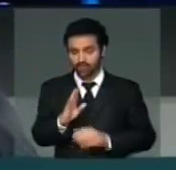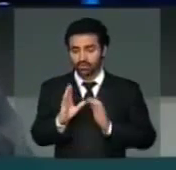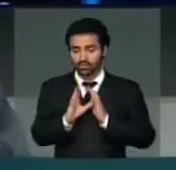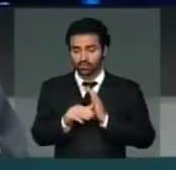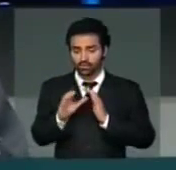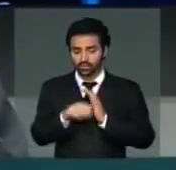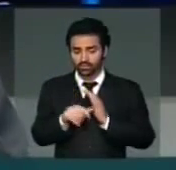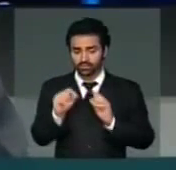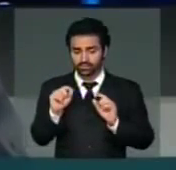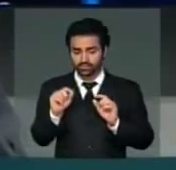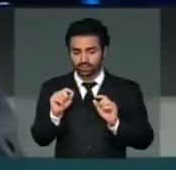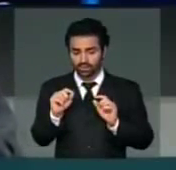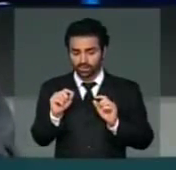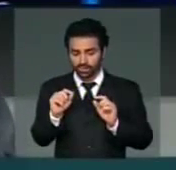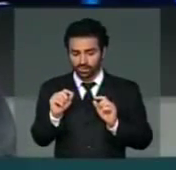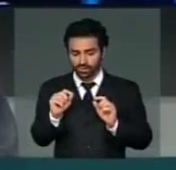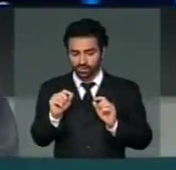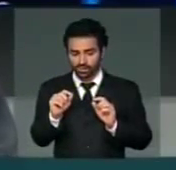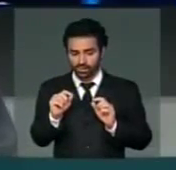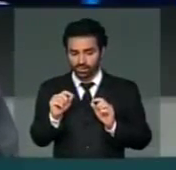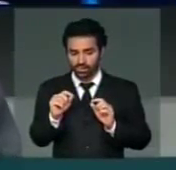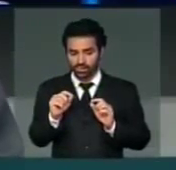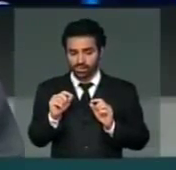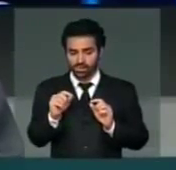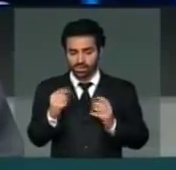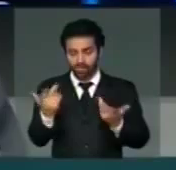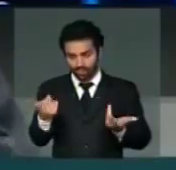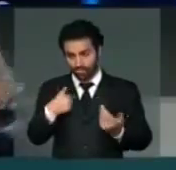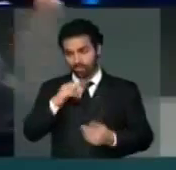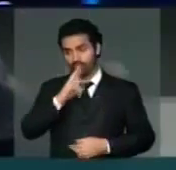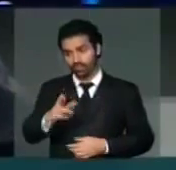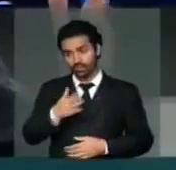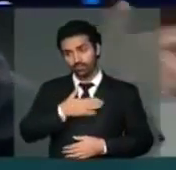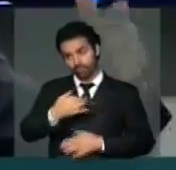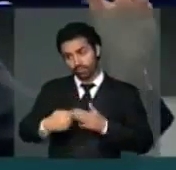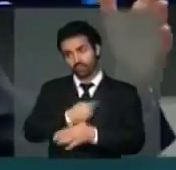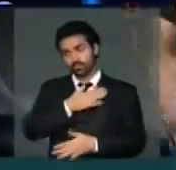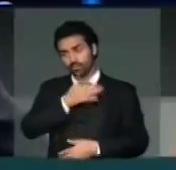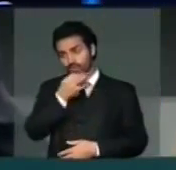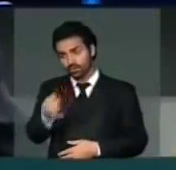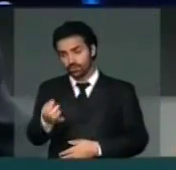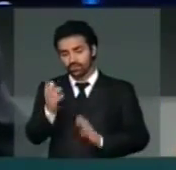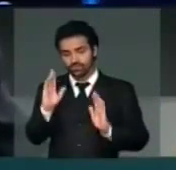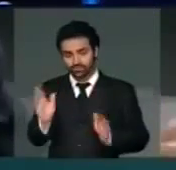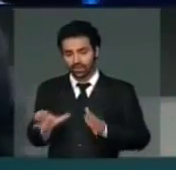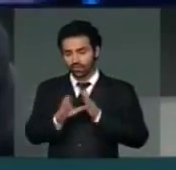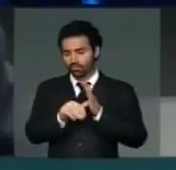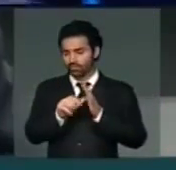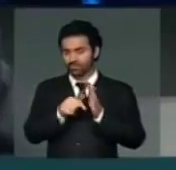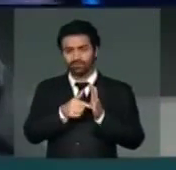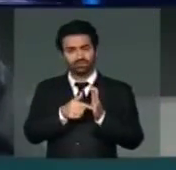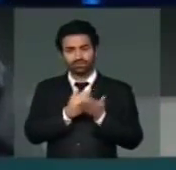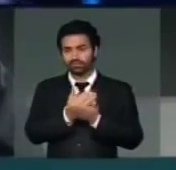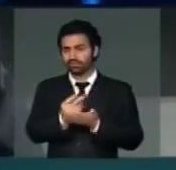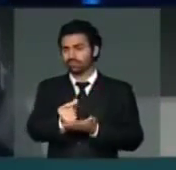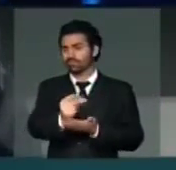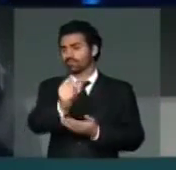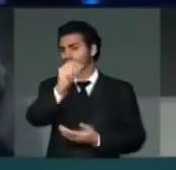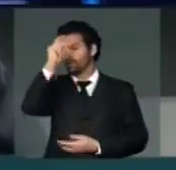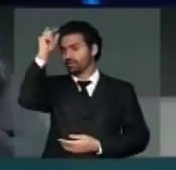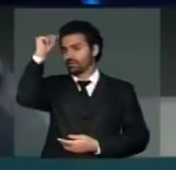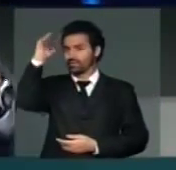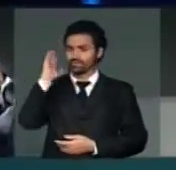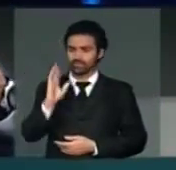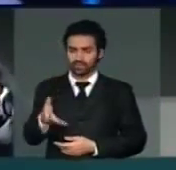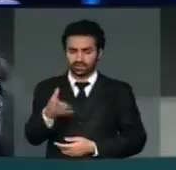que existe... Corrupção descoberta, Eu então. vou lhe responder, estou lhe respondendo, que existiu desde sempre. Basta pegar alguns dos